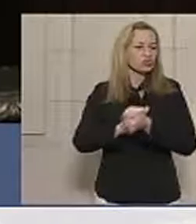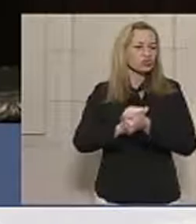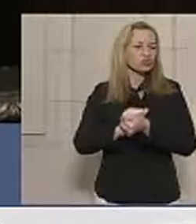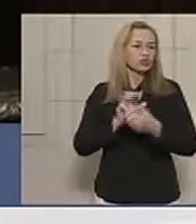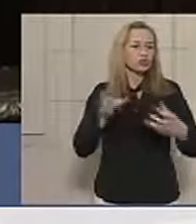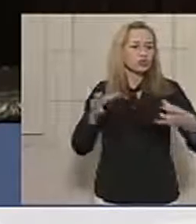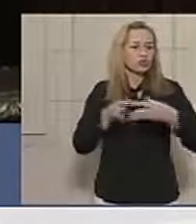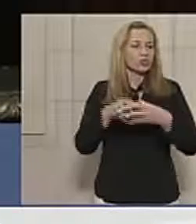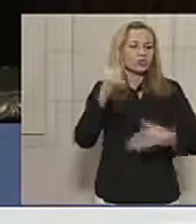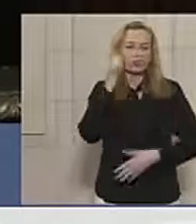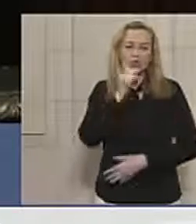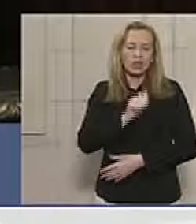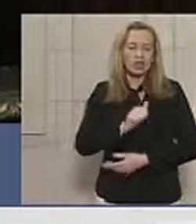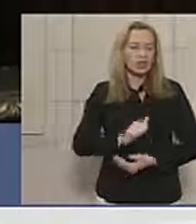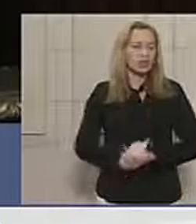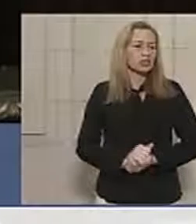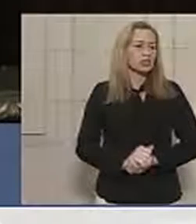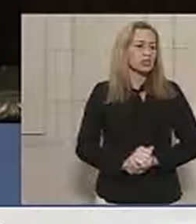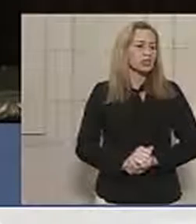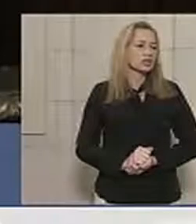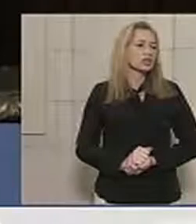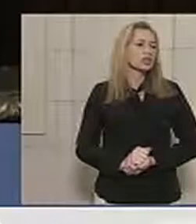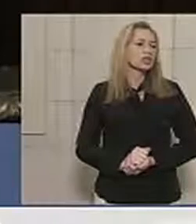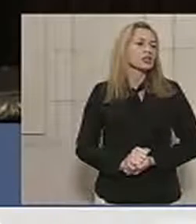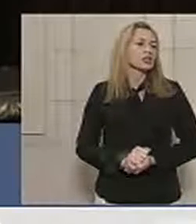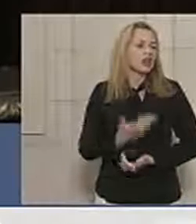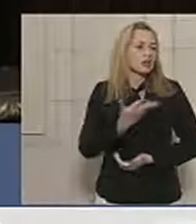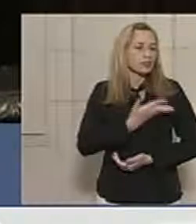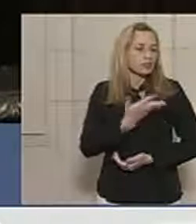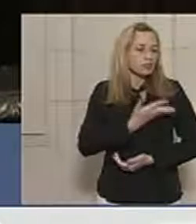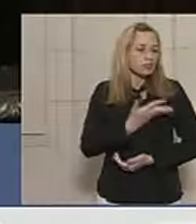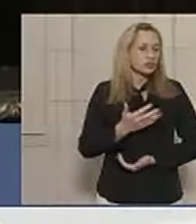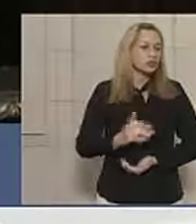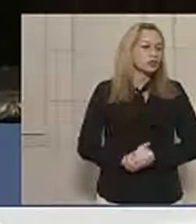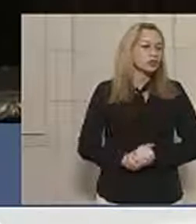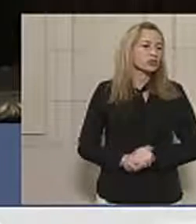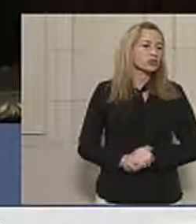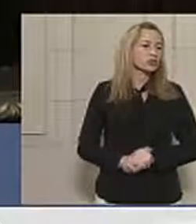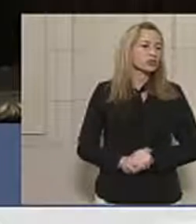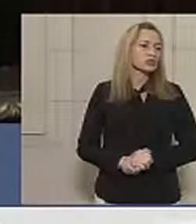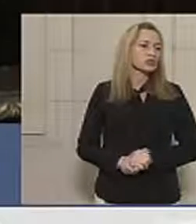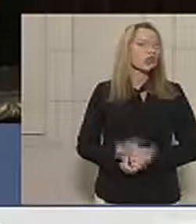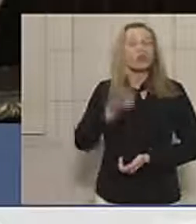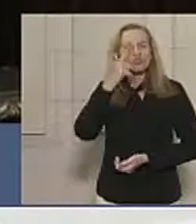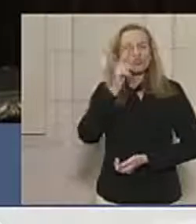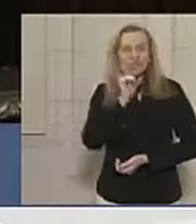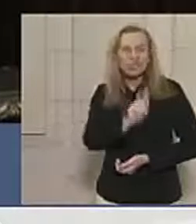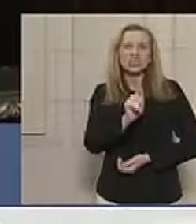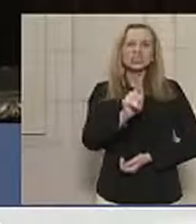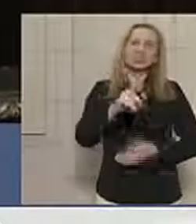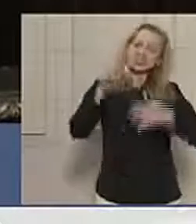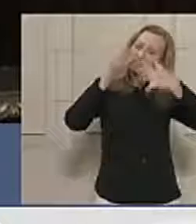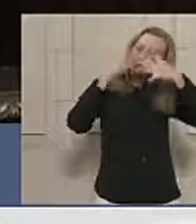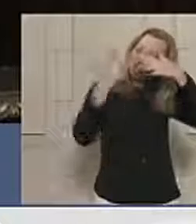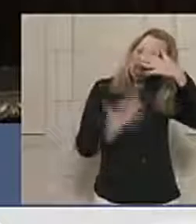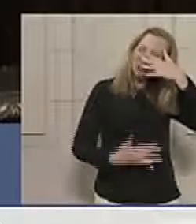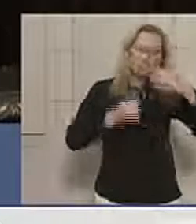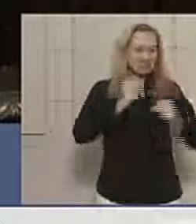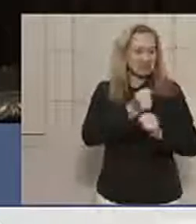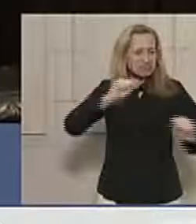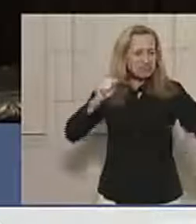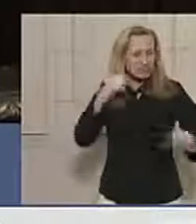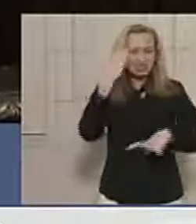de feministas, com o companheiro João Willis, conseguiram essa grande homenagem,